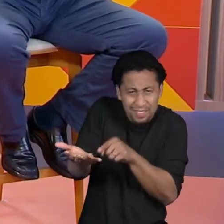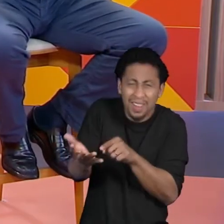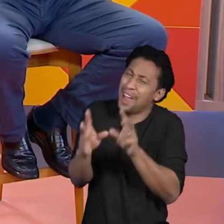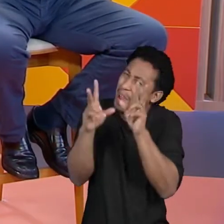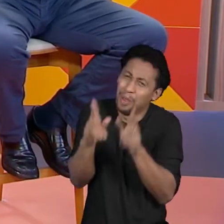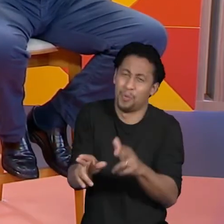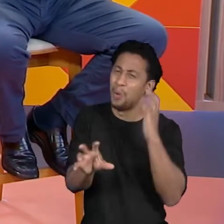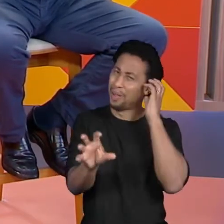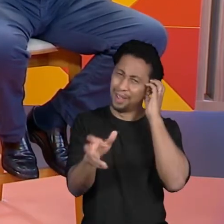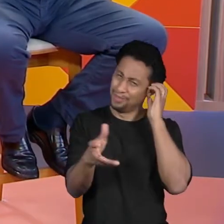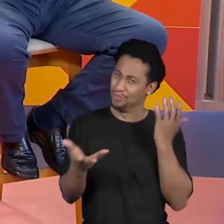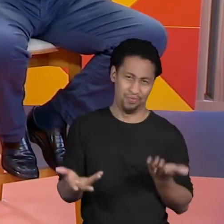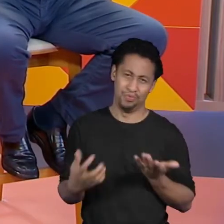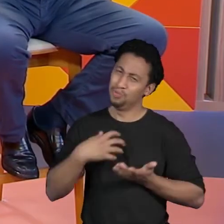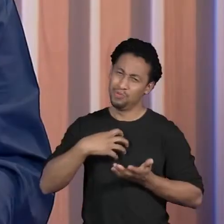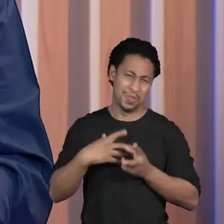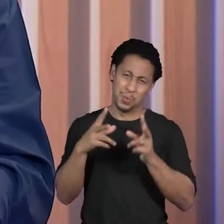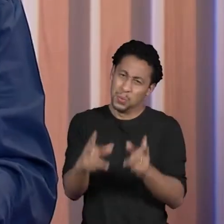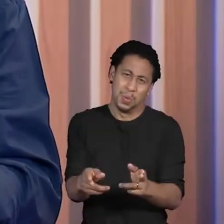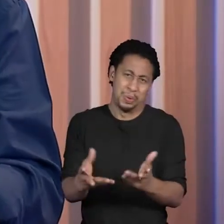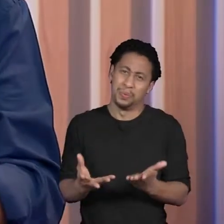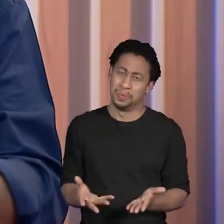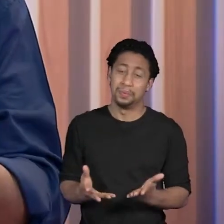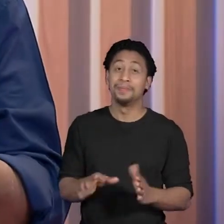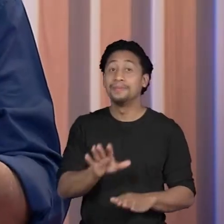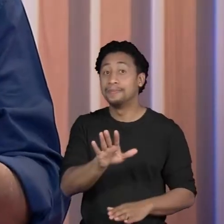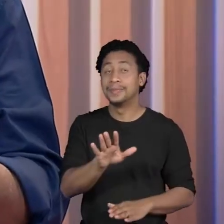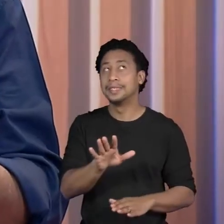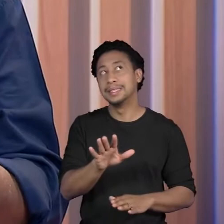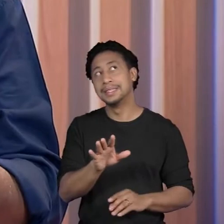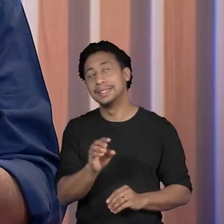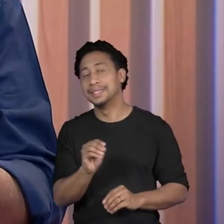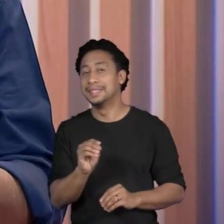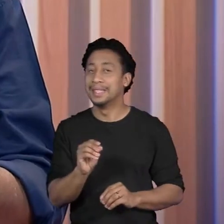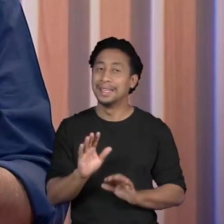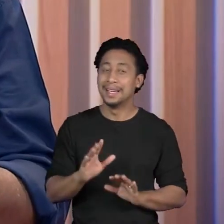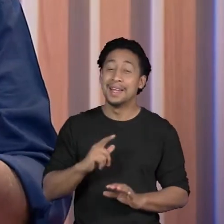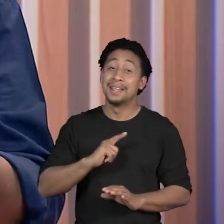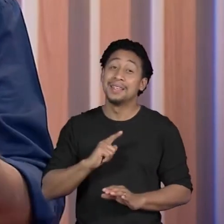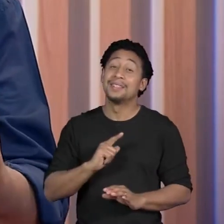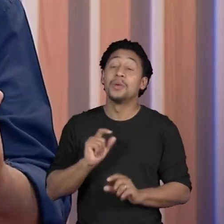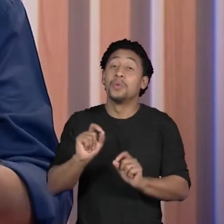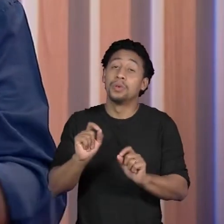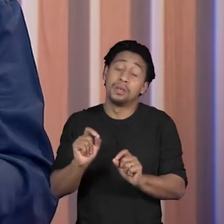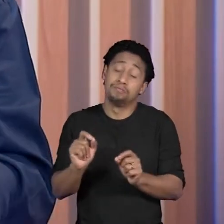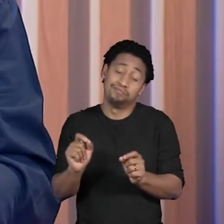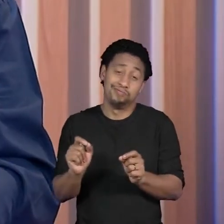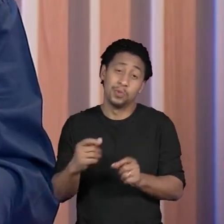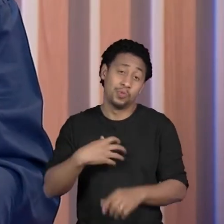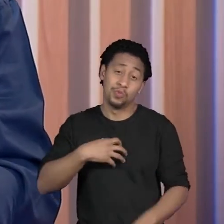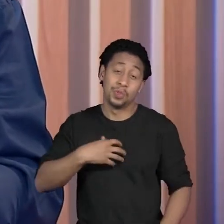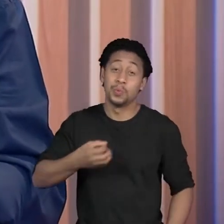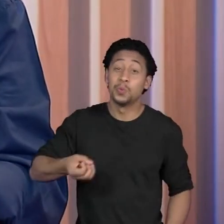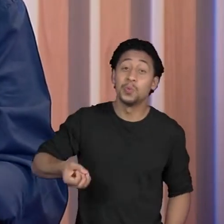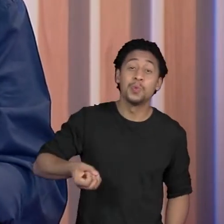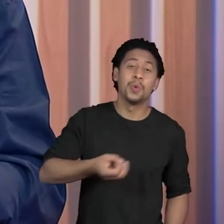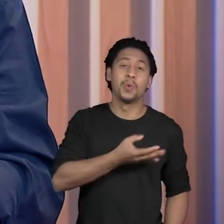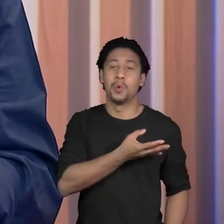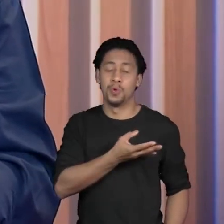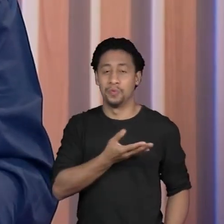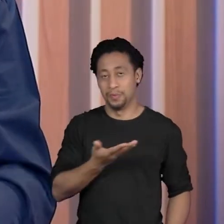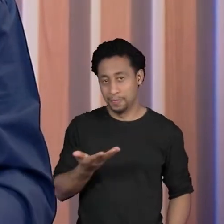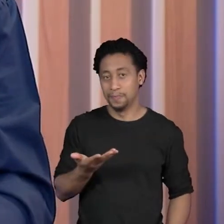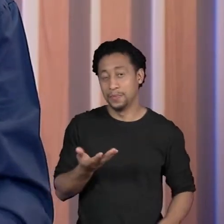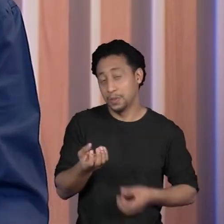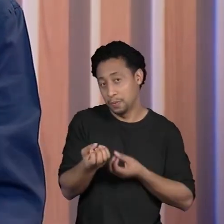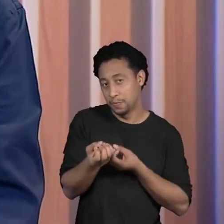que as pessoas destinavam a ouvir programas de rádio. Qual que é a sua relação com isso? Eu adoro podcast. Eu acho que, podcast é rádio,